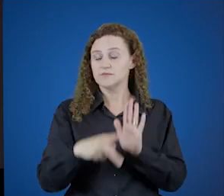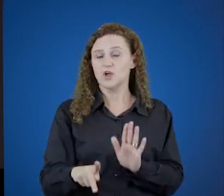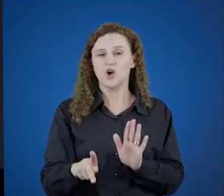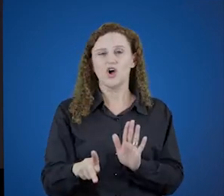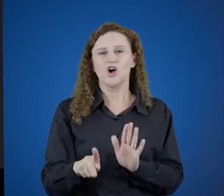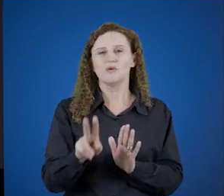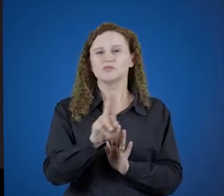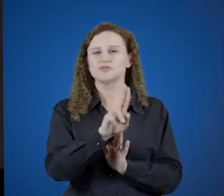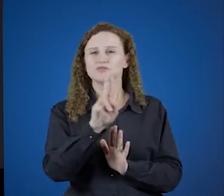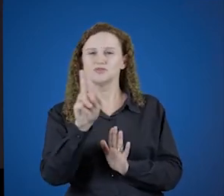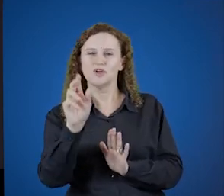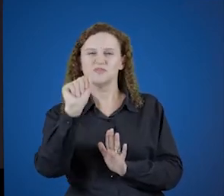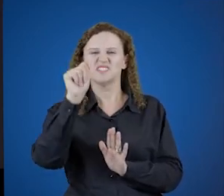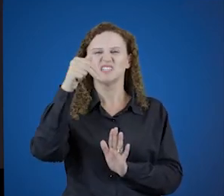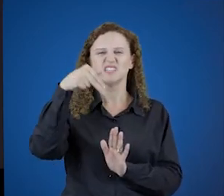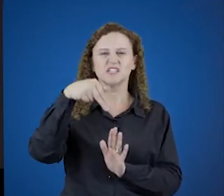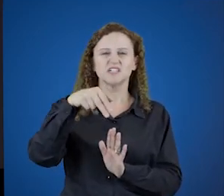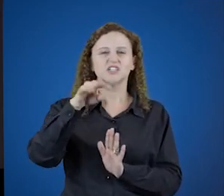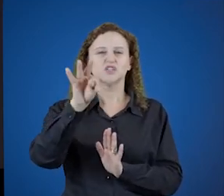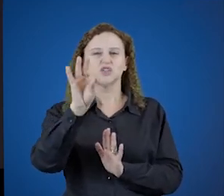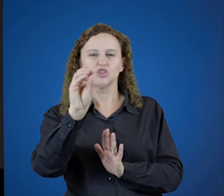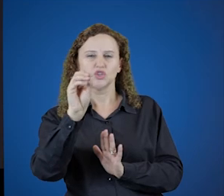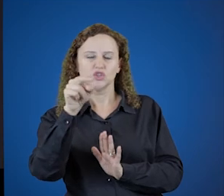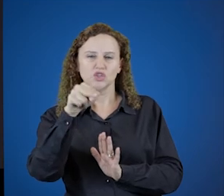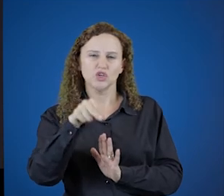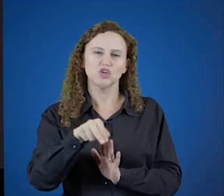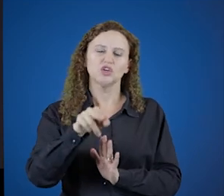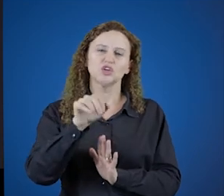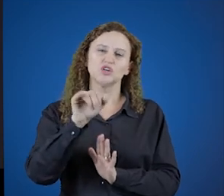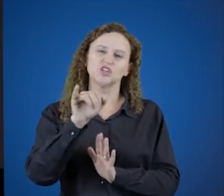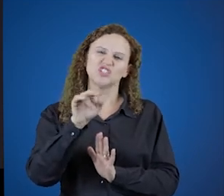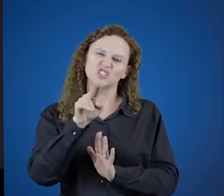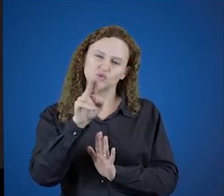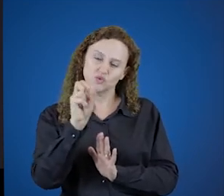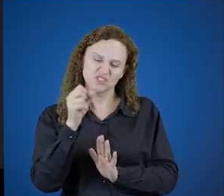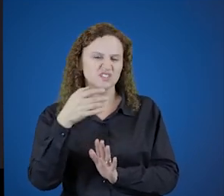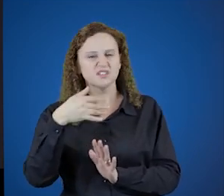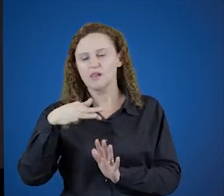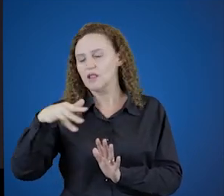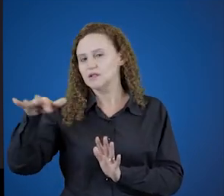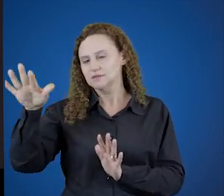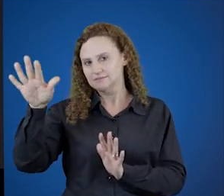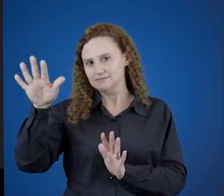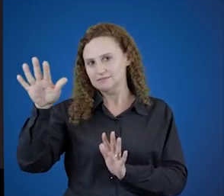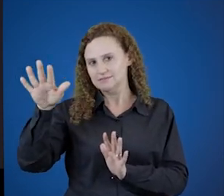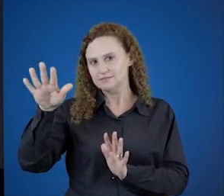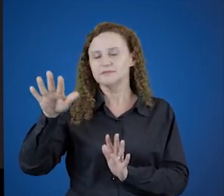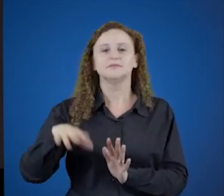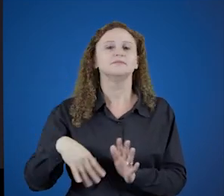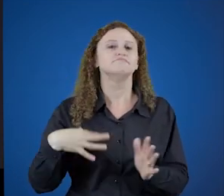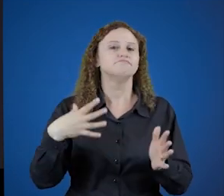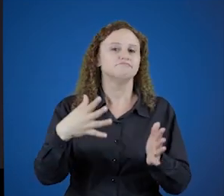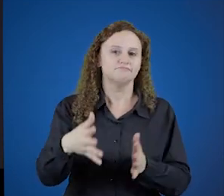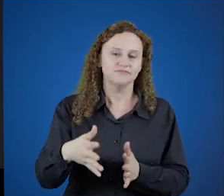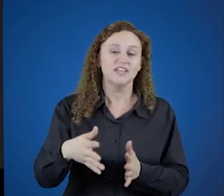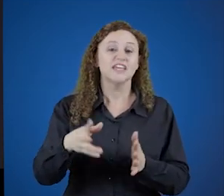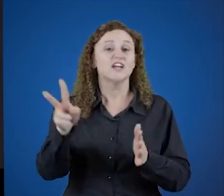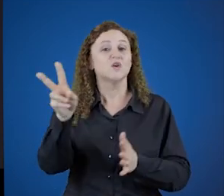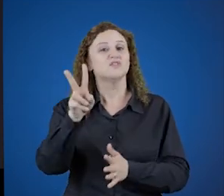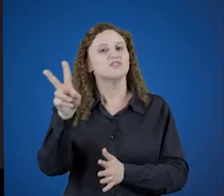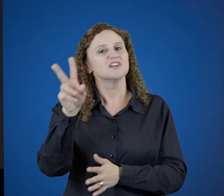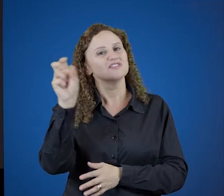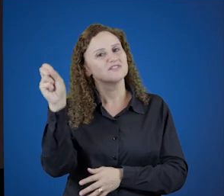declinação terminados em iOS António Virgílio xcalius tullius E por aí